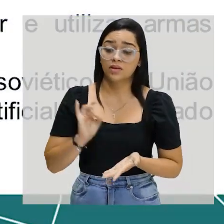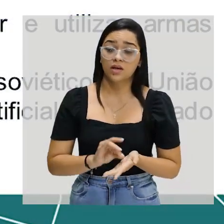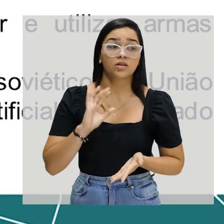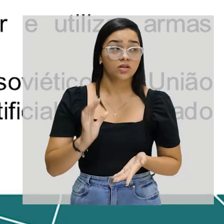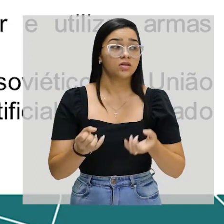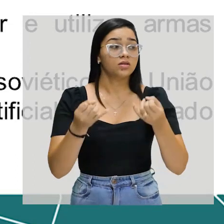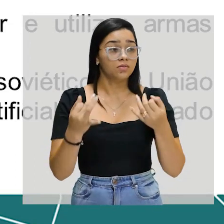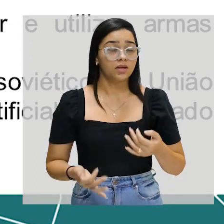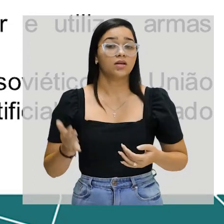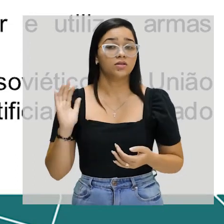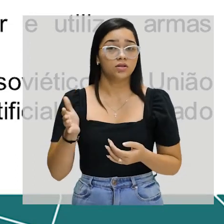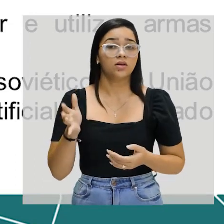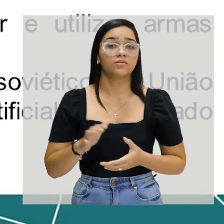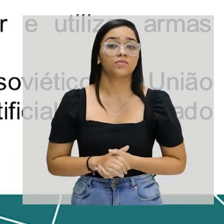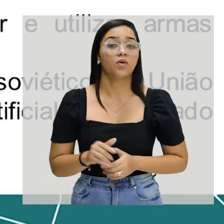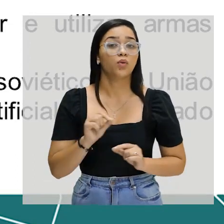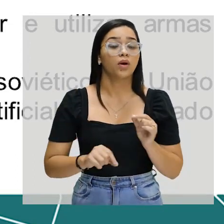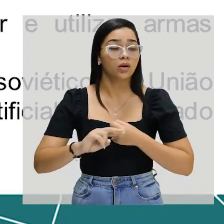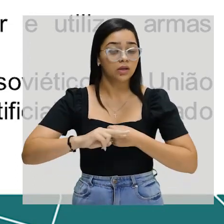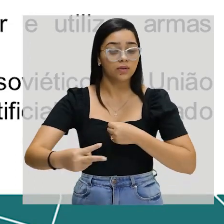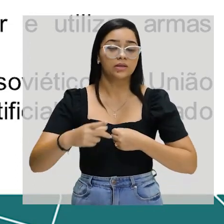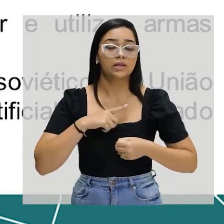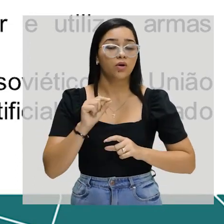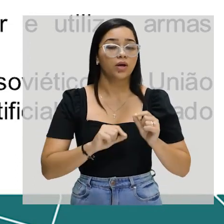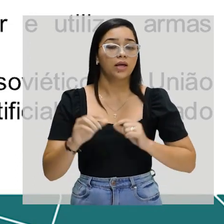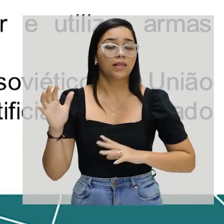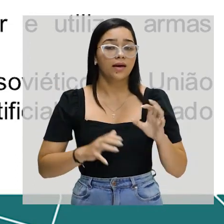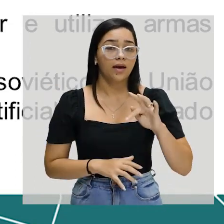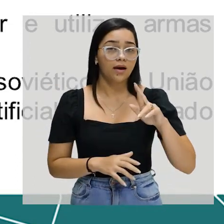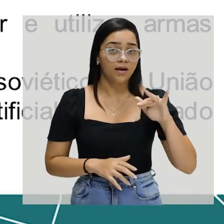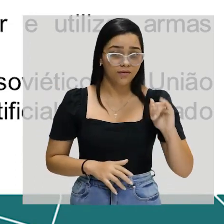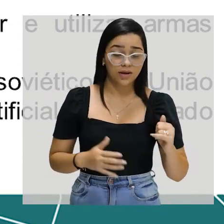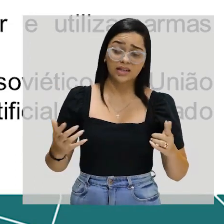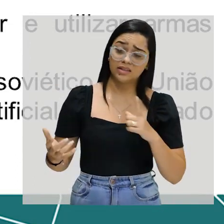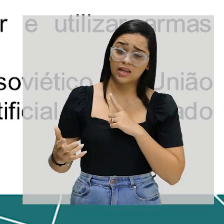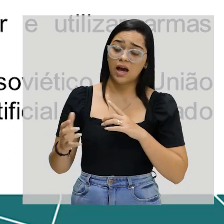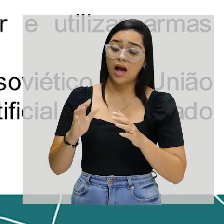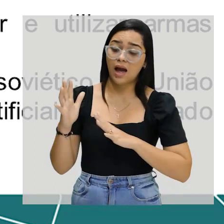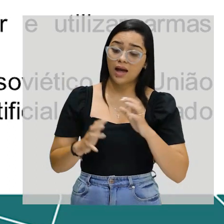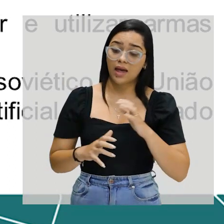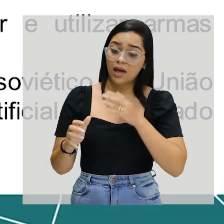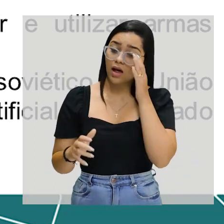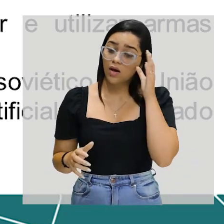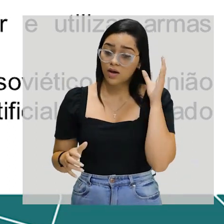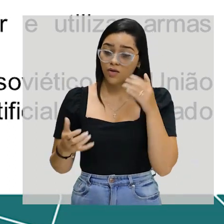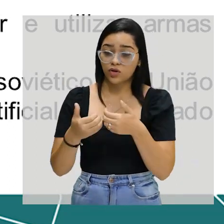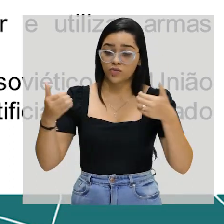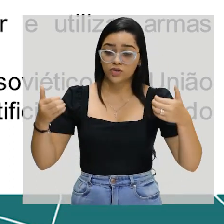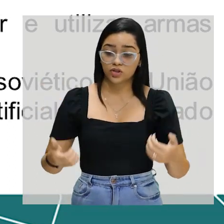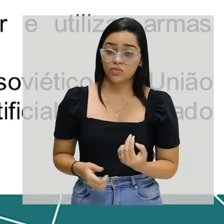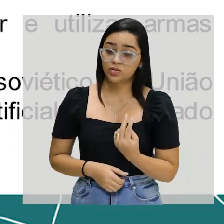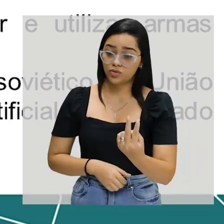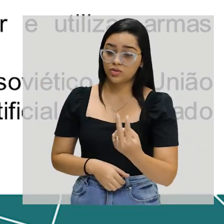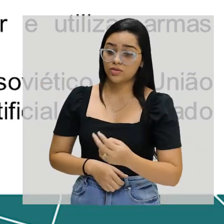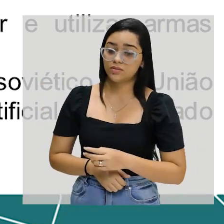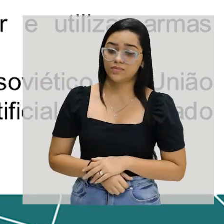sobre isso né uma das consequências aí decorrentes da Guerra Fria foi a guerra da Coreia que era um só país e foi dividido em